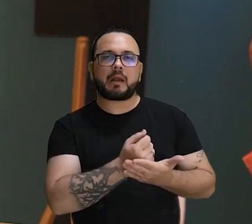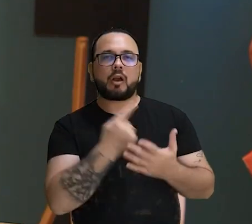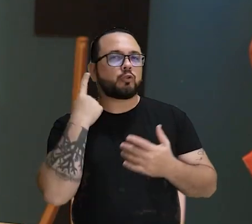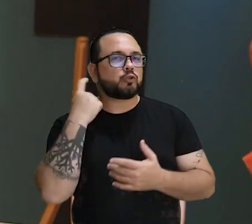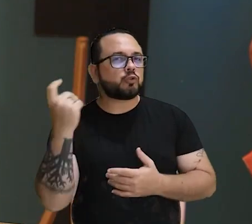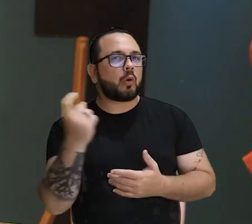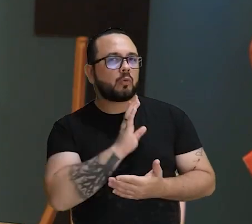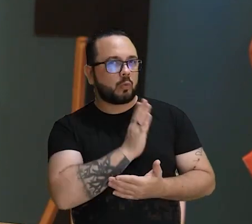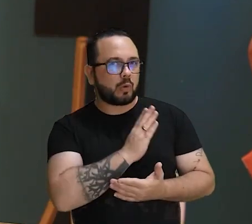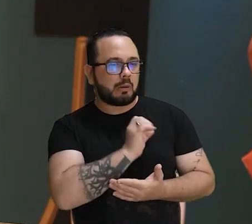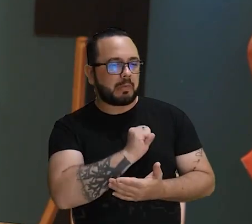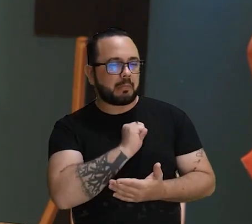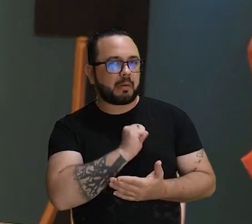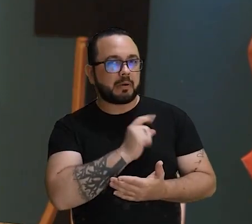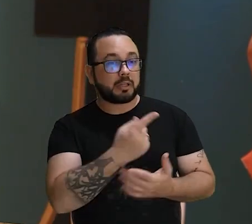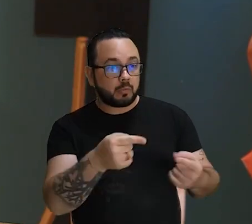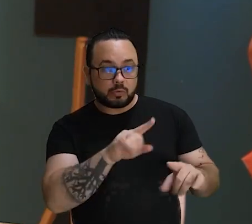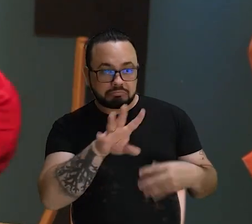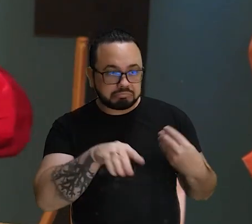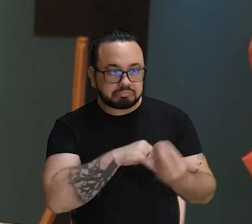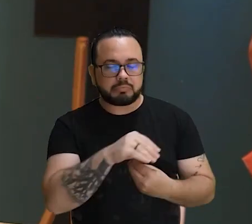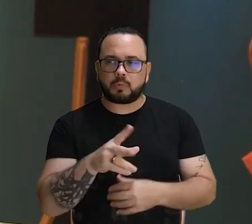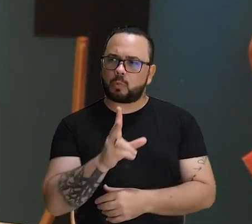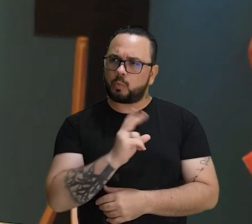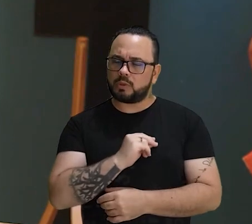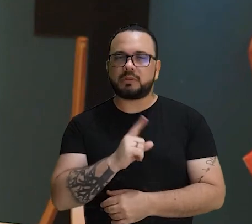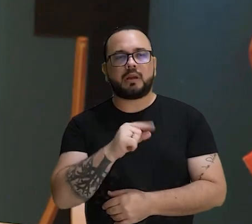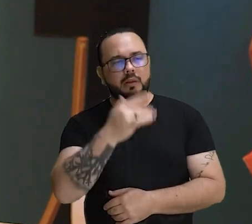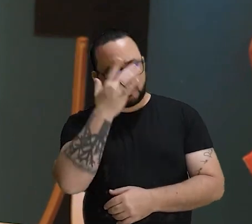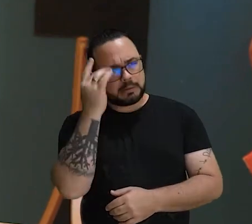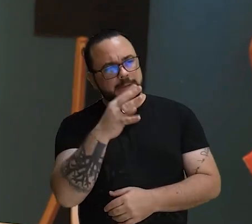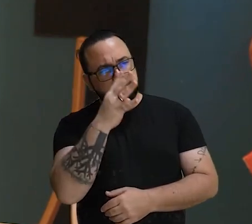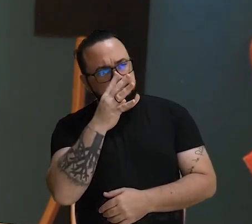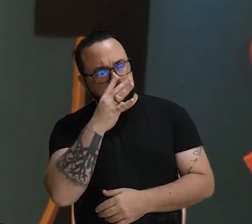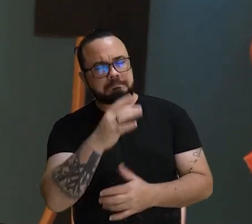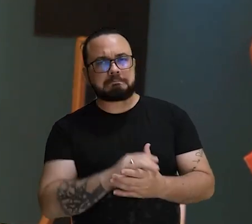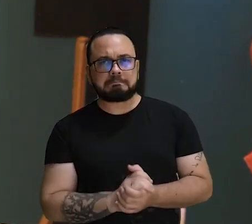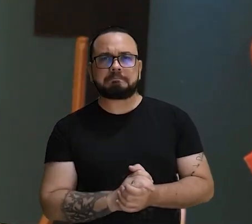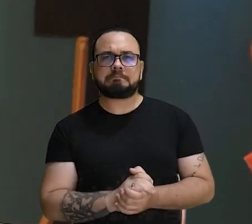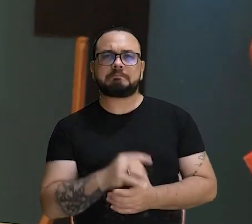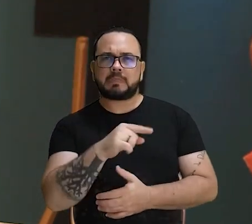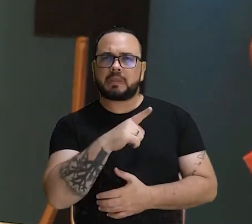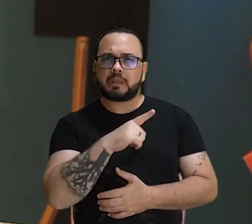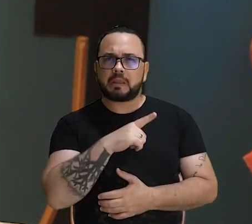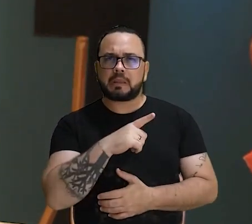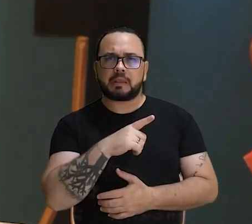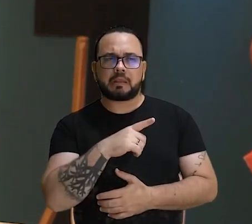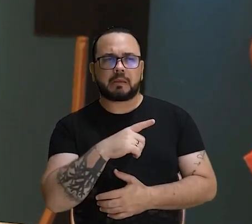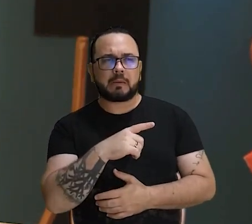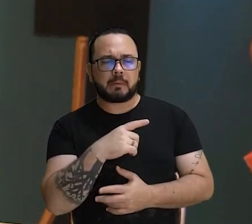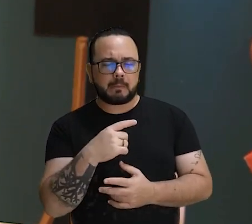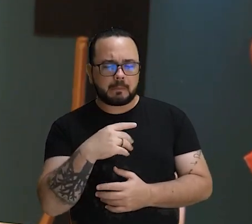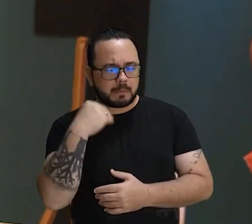do coração dos pacientes do pai. Uau! Então, assim, esse é um cara que eu me inspiro muito, assim. Eu acho que ele tem esse olhar